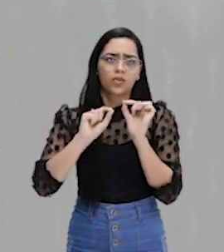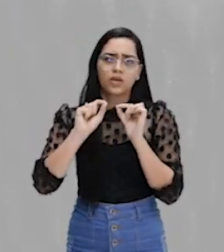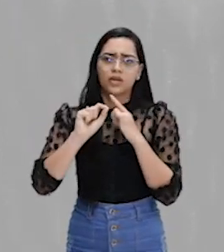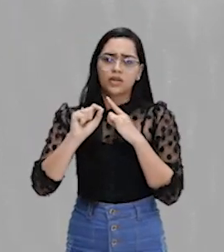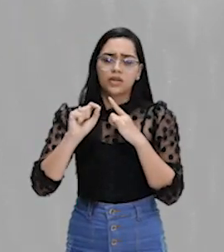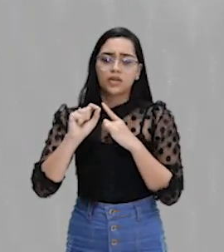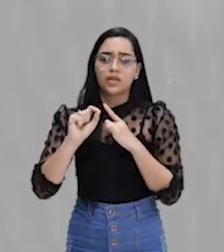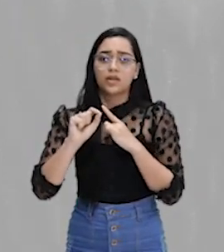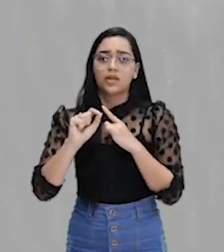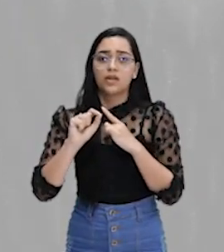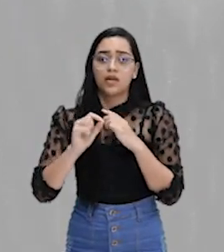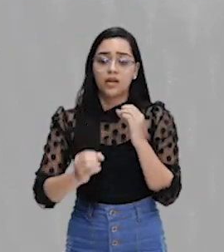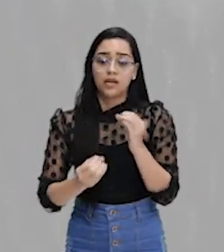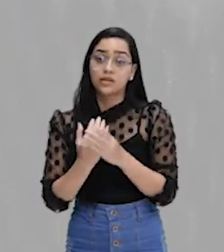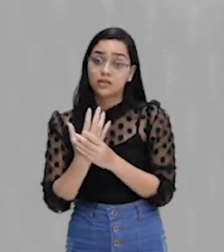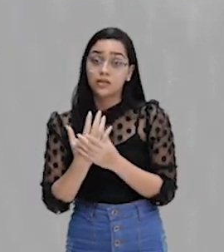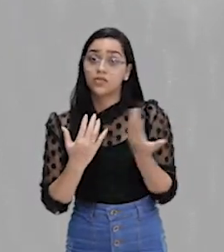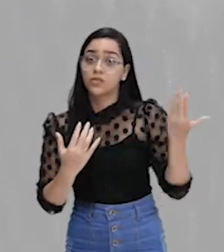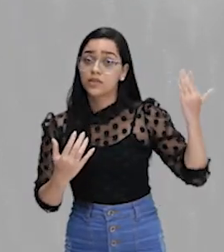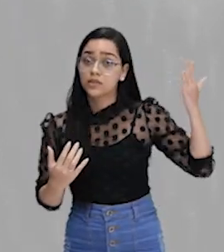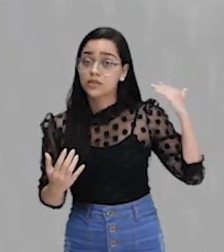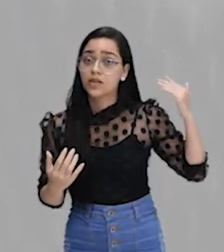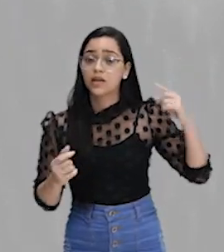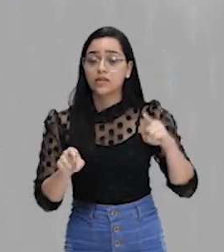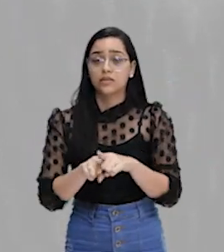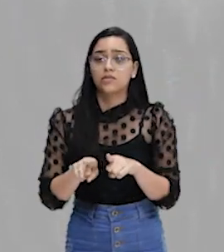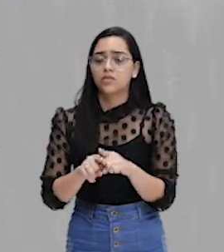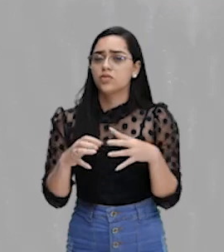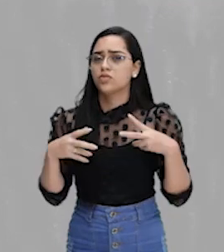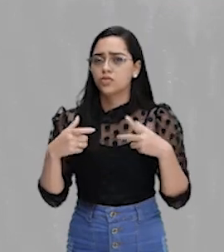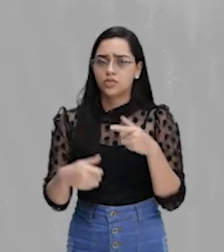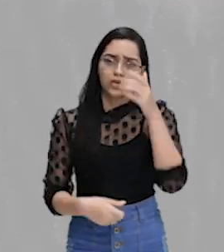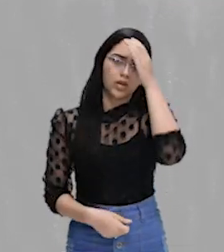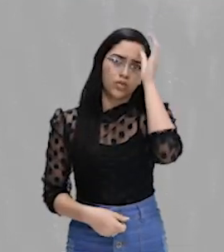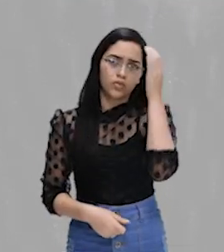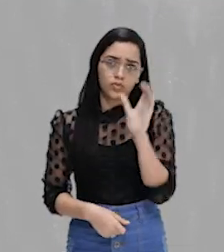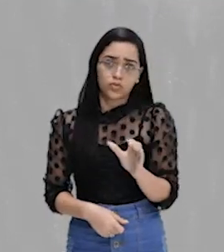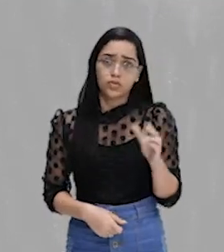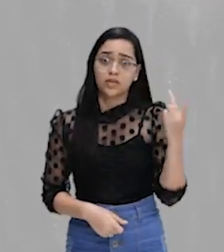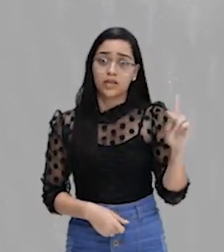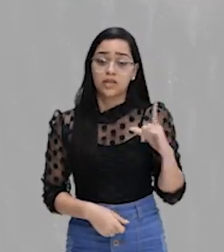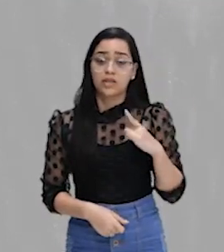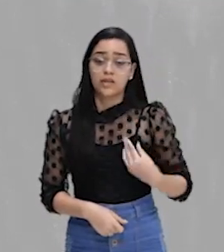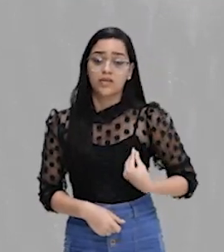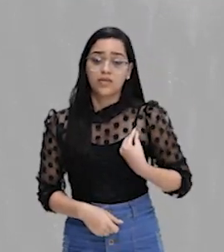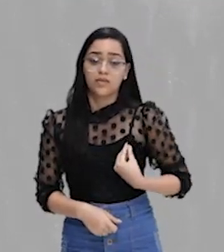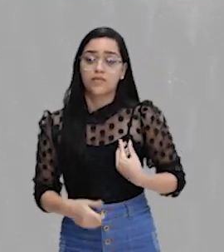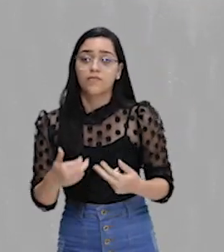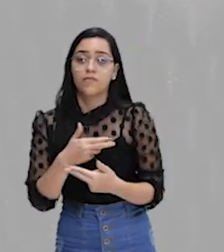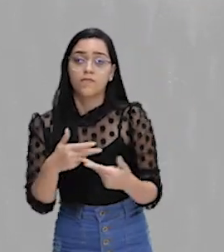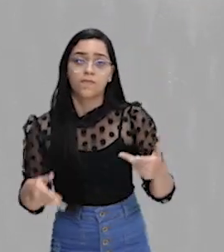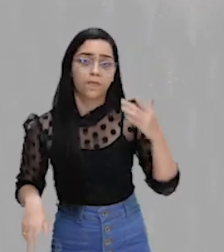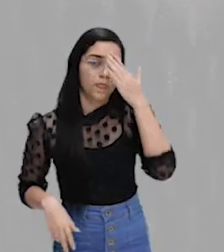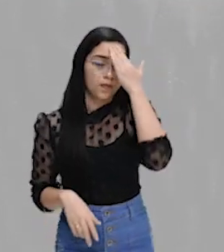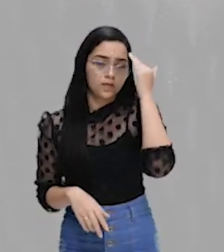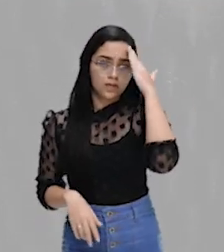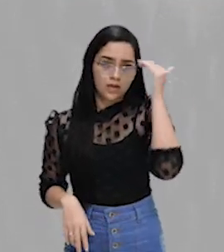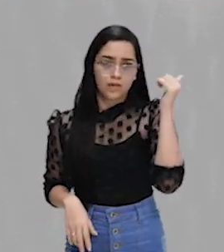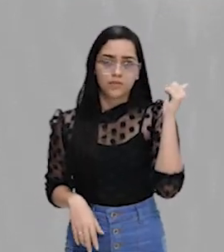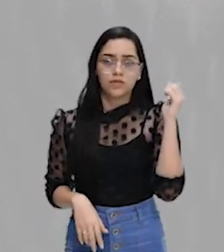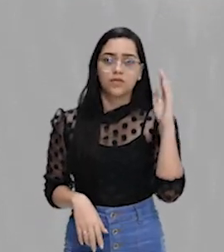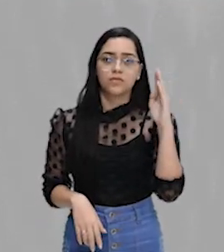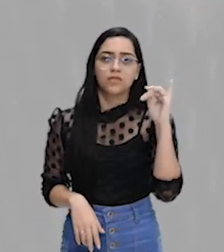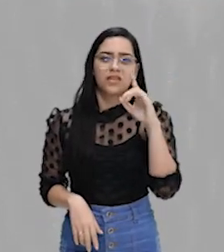o berço, na antiguidade, dessa cultura clássica greco-romana, a presença de sábios bizantinos